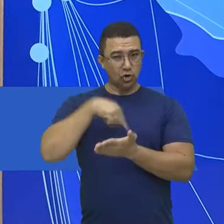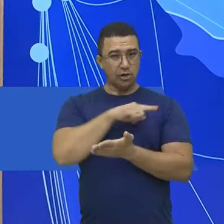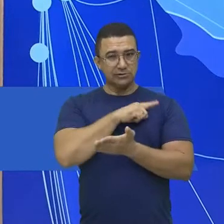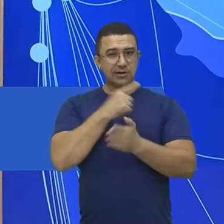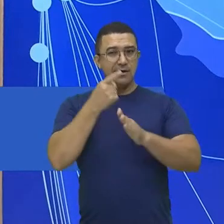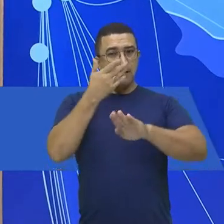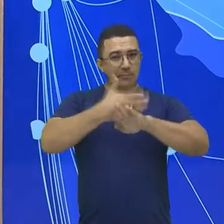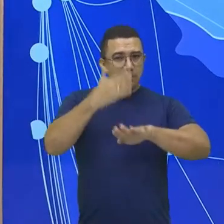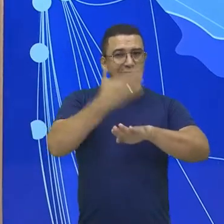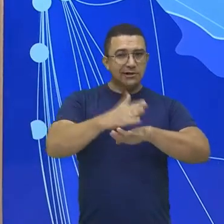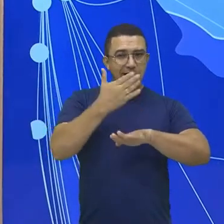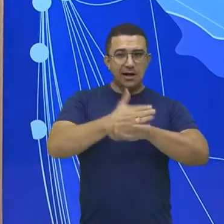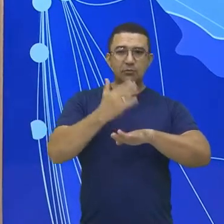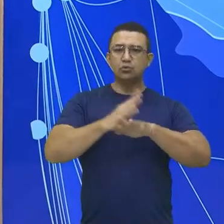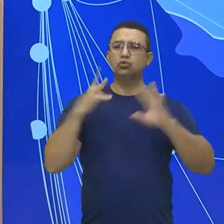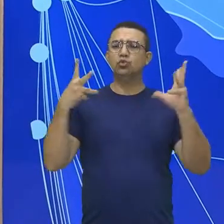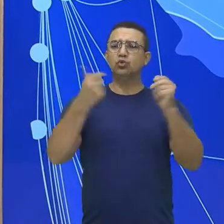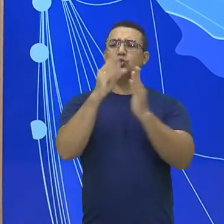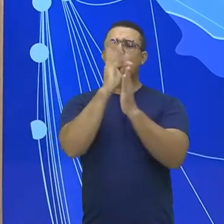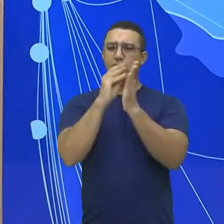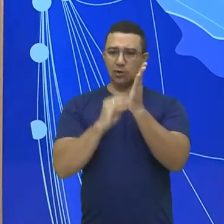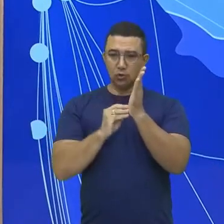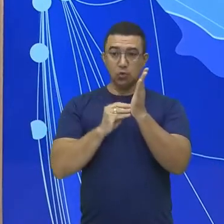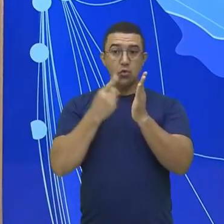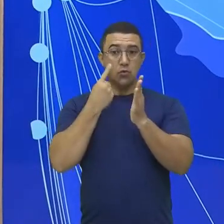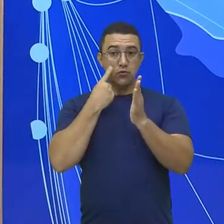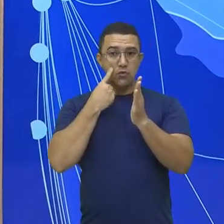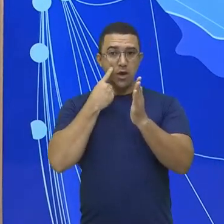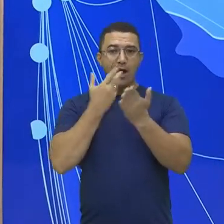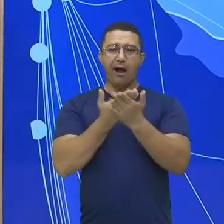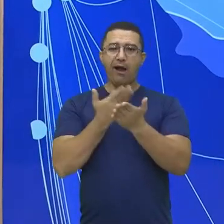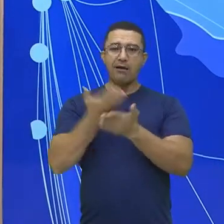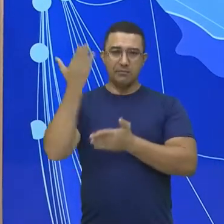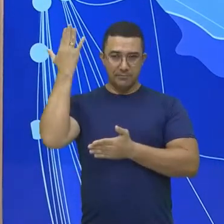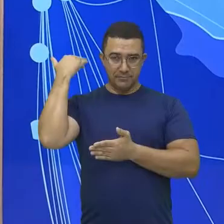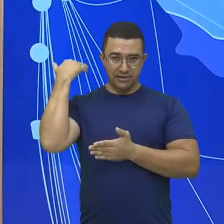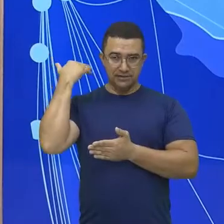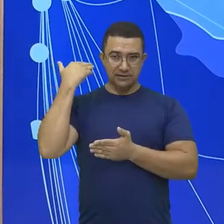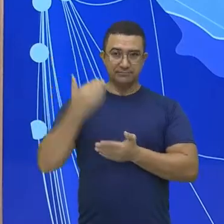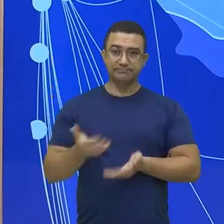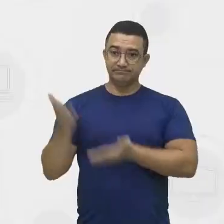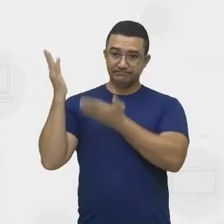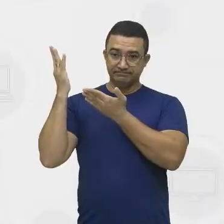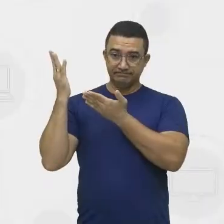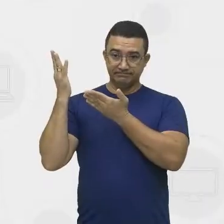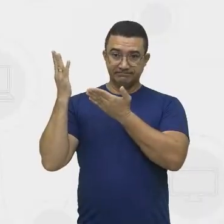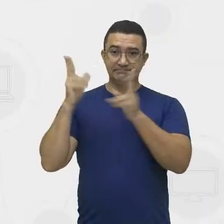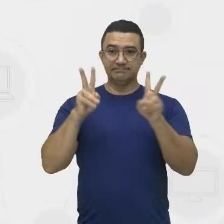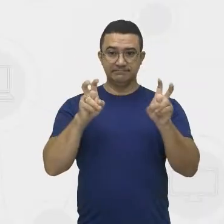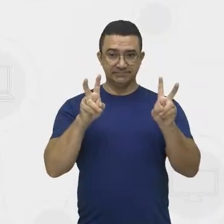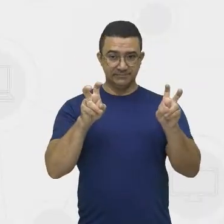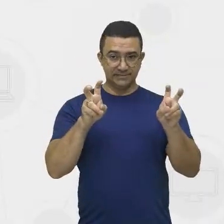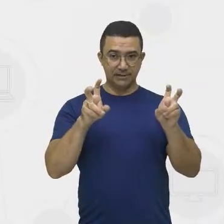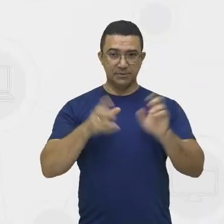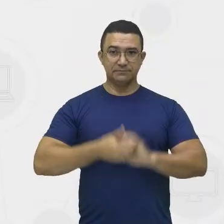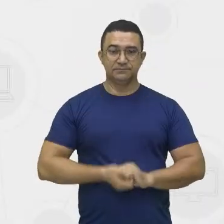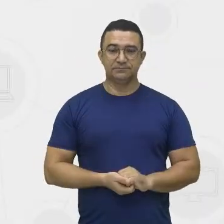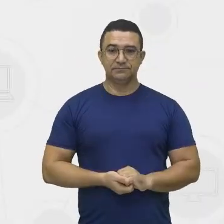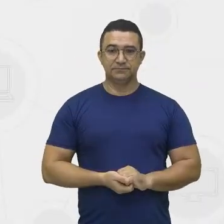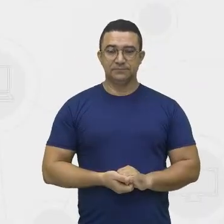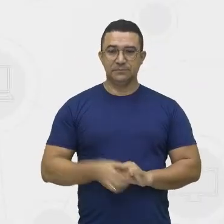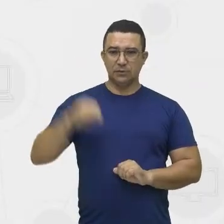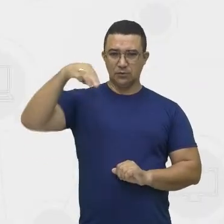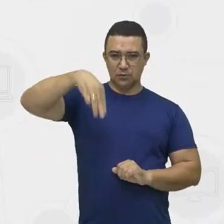prática tudo aquilo que nós vimos na aula anterior. E o tema da aula anterior eu vou mostrar para vocês agora, olha só. Relembrando aí então, né,